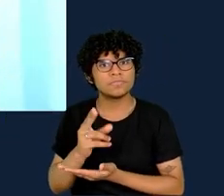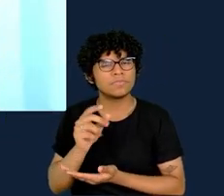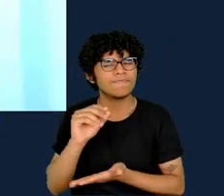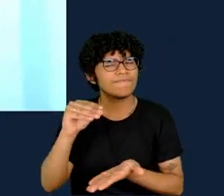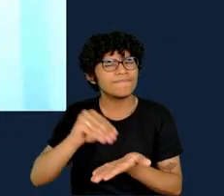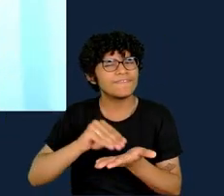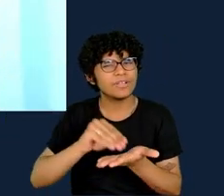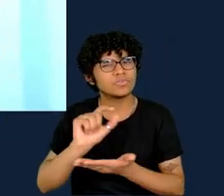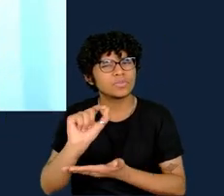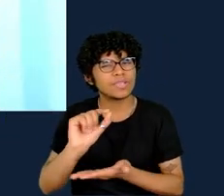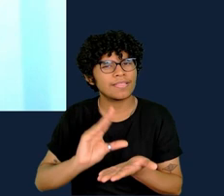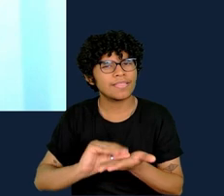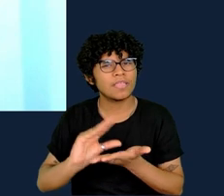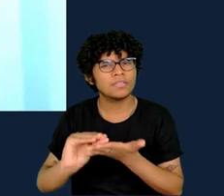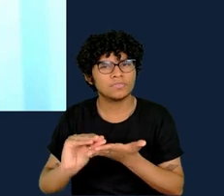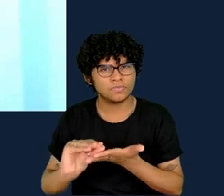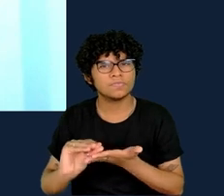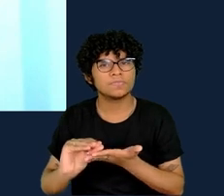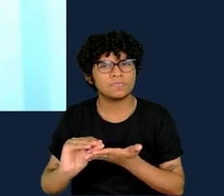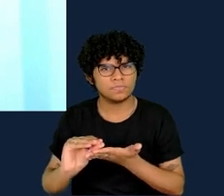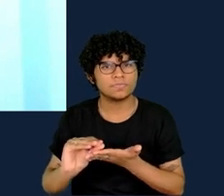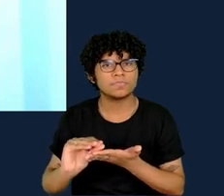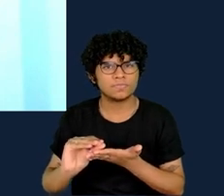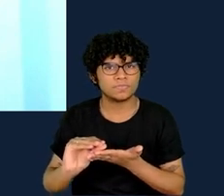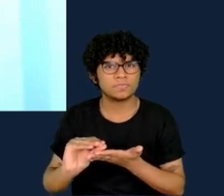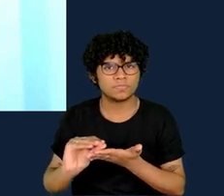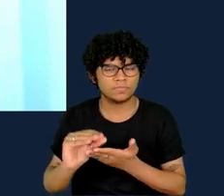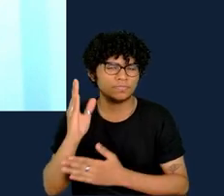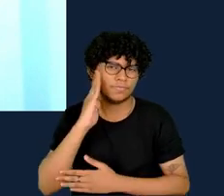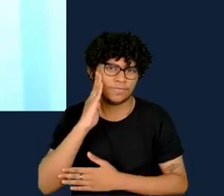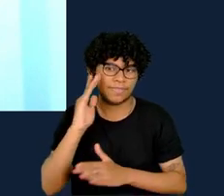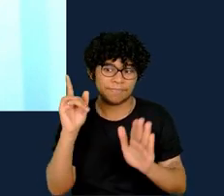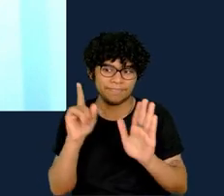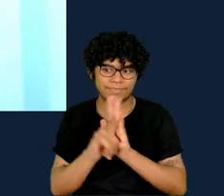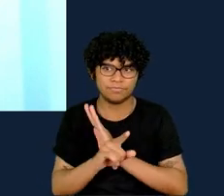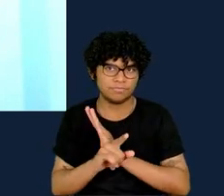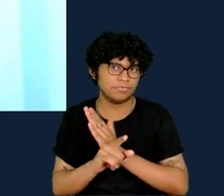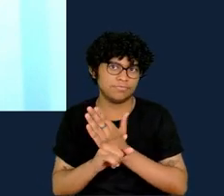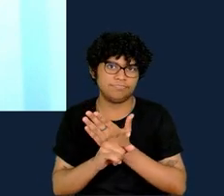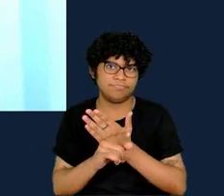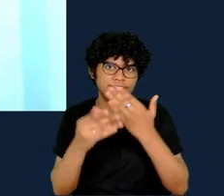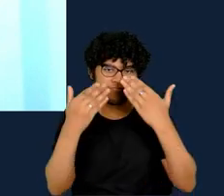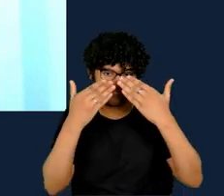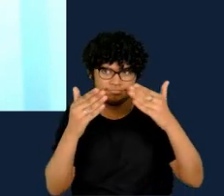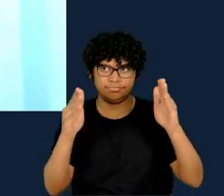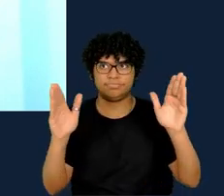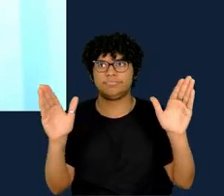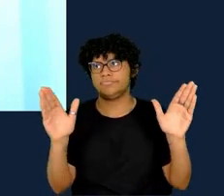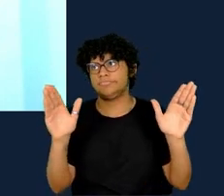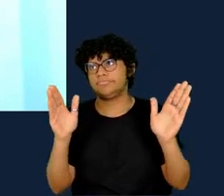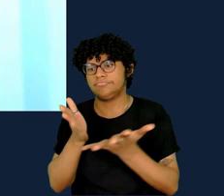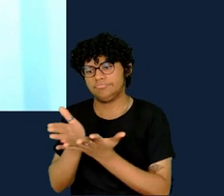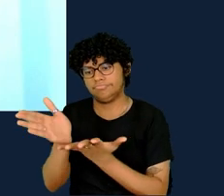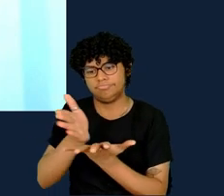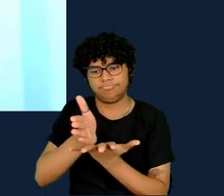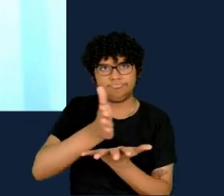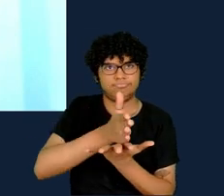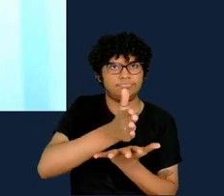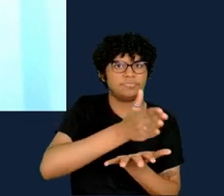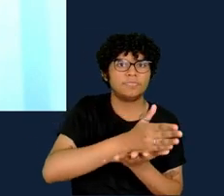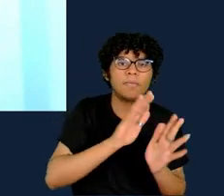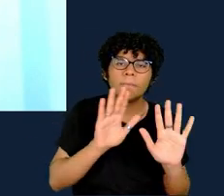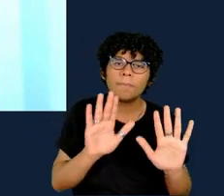de dados? Eu sei que é uma pergunta muito ampla, né, para ser respondido, mas será que a gente pode imaginar